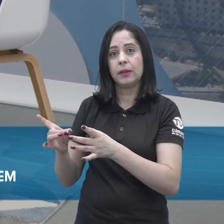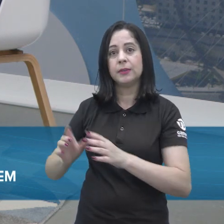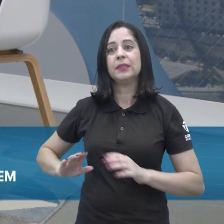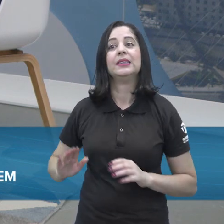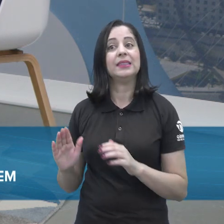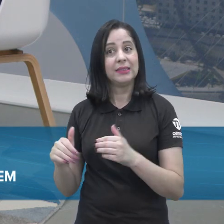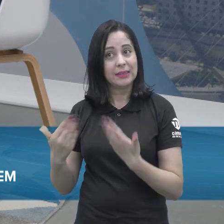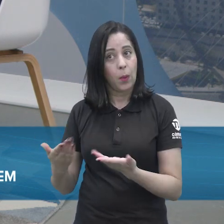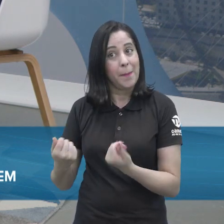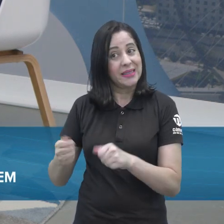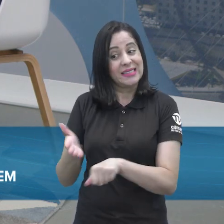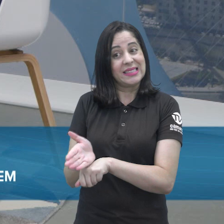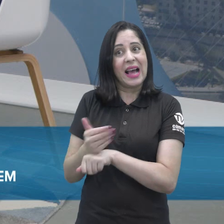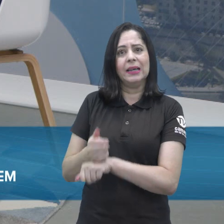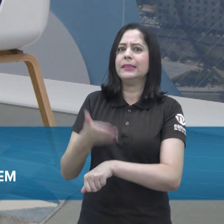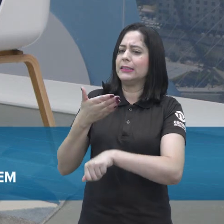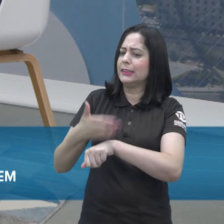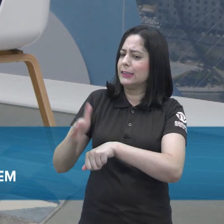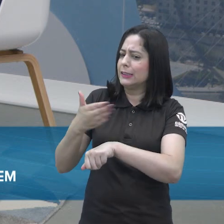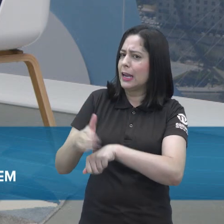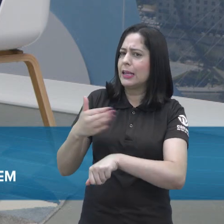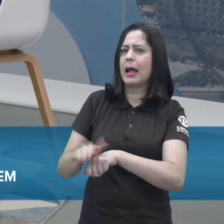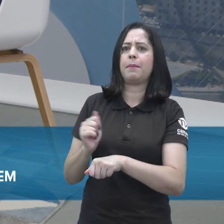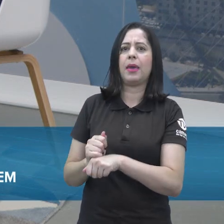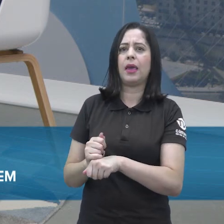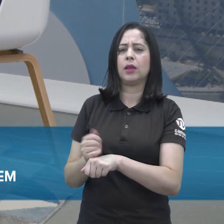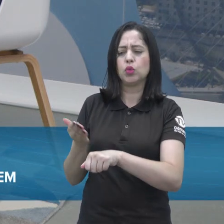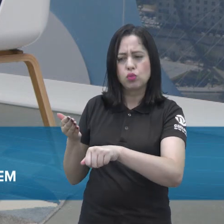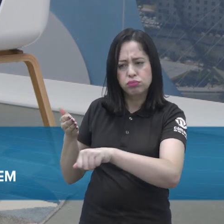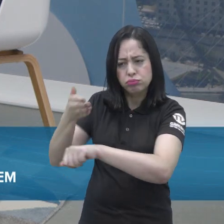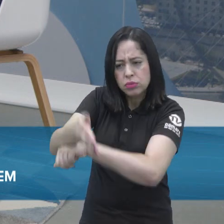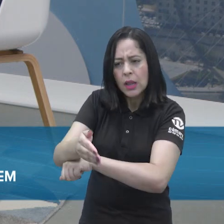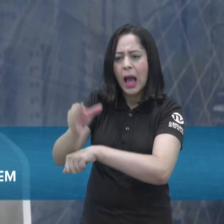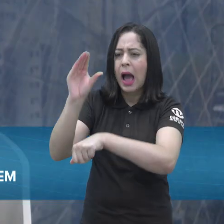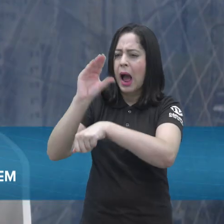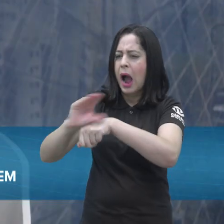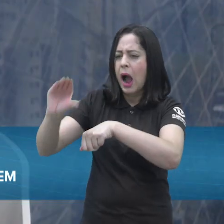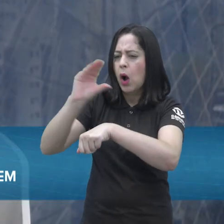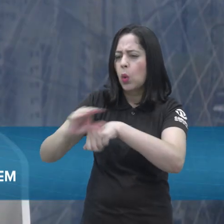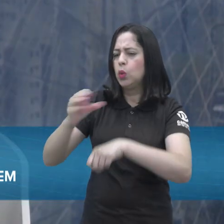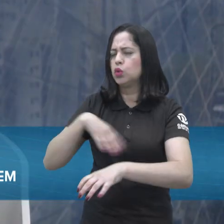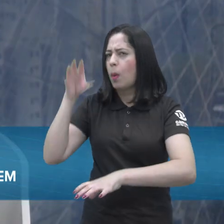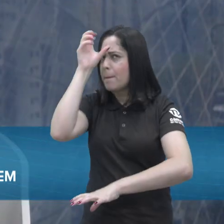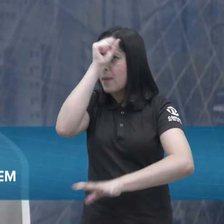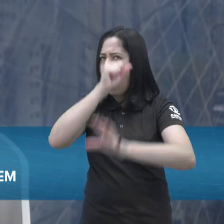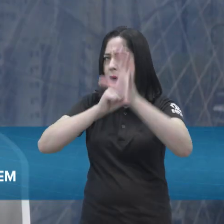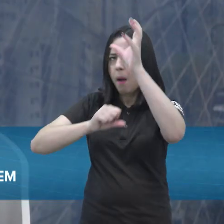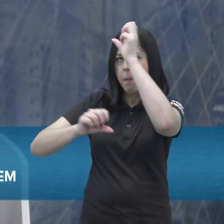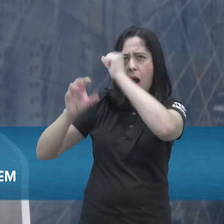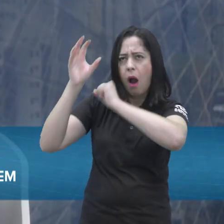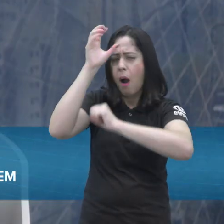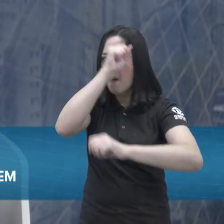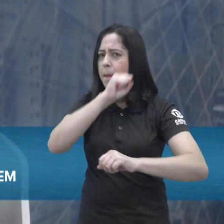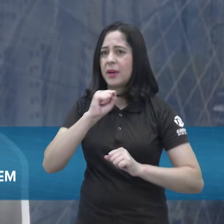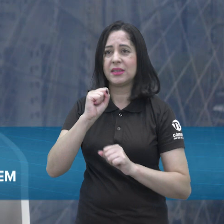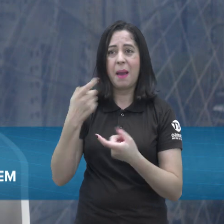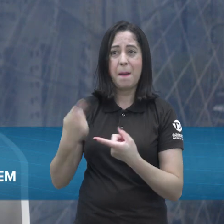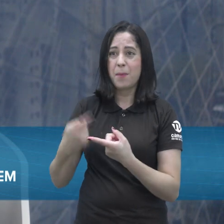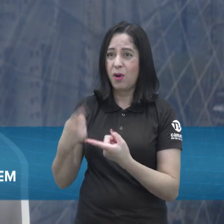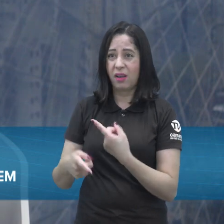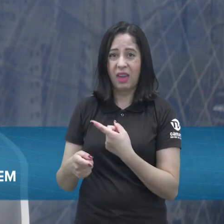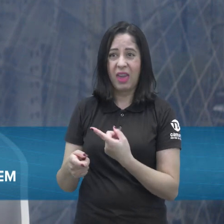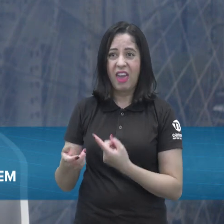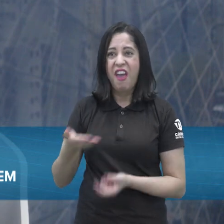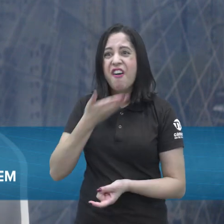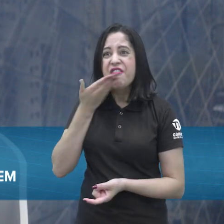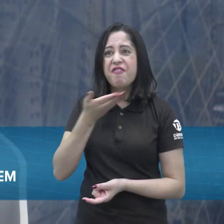outra saída a não ser treinamento, compra de cursos, você entender como funciona esse mercado, porque não vai ser uma transição